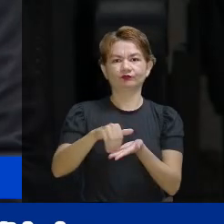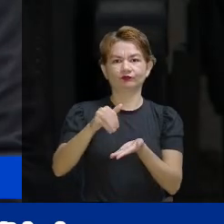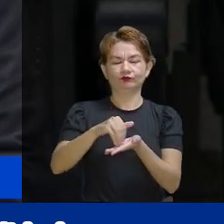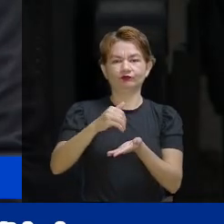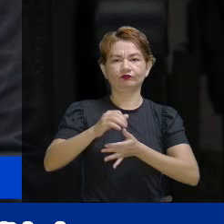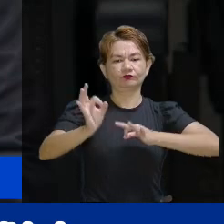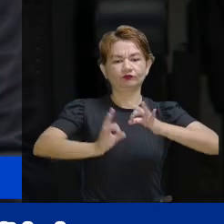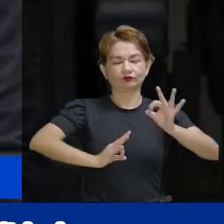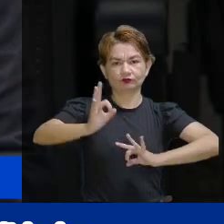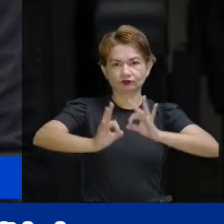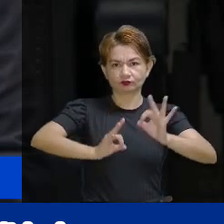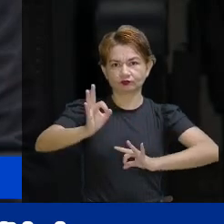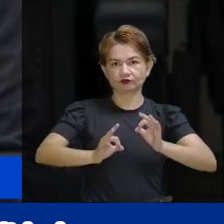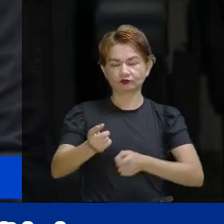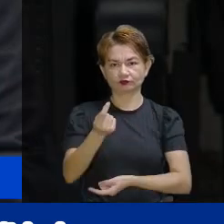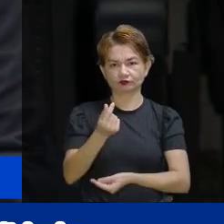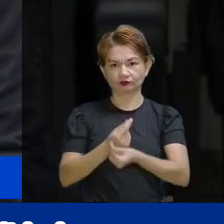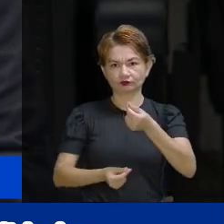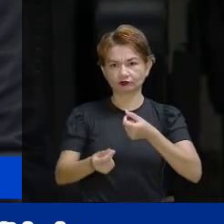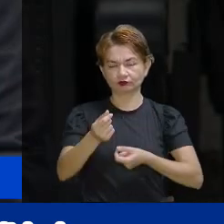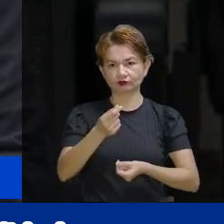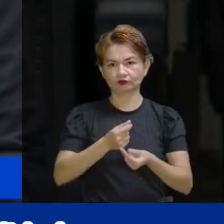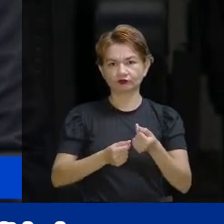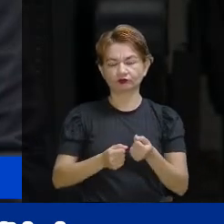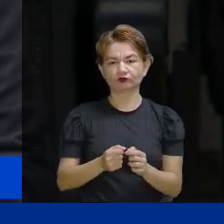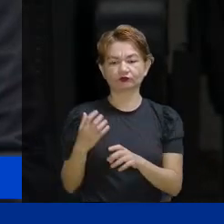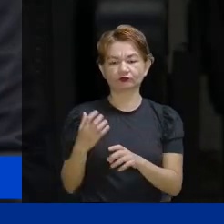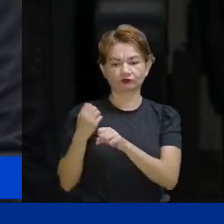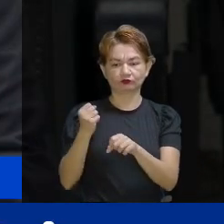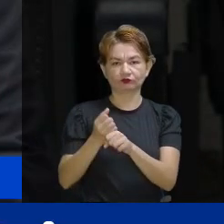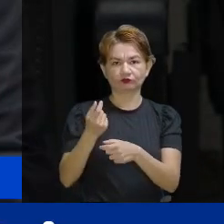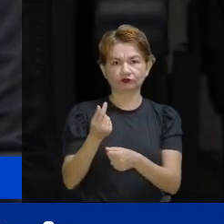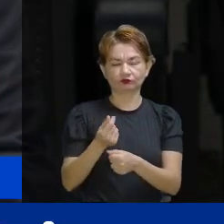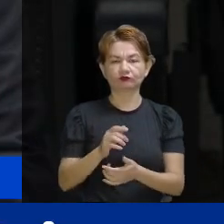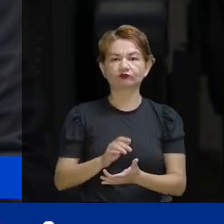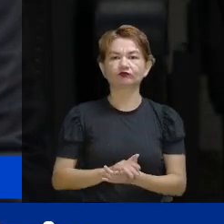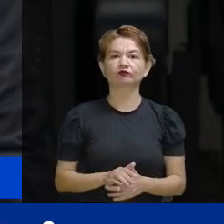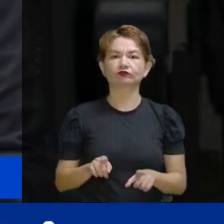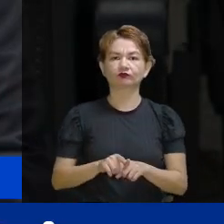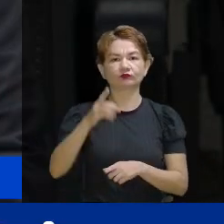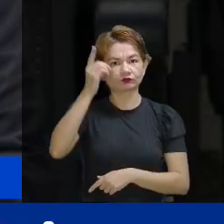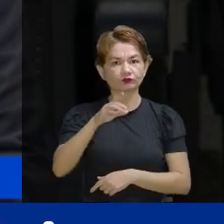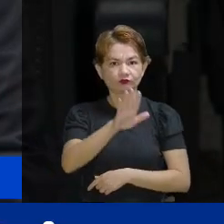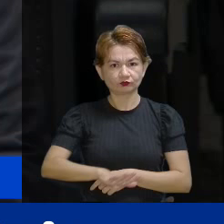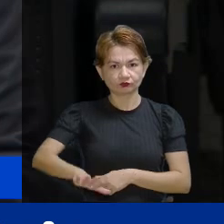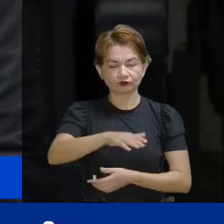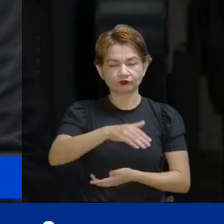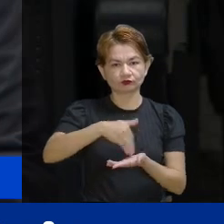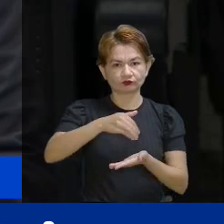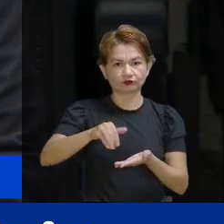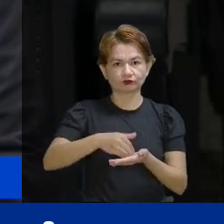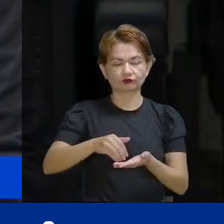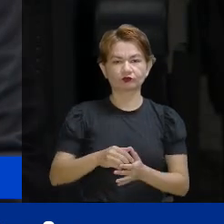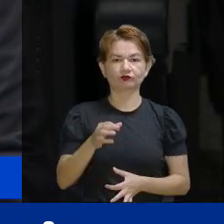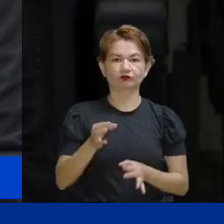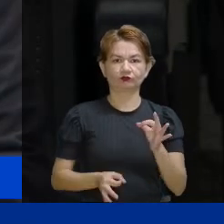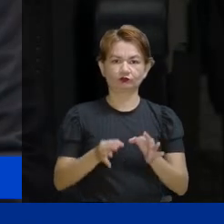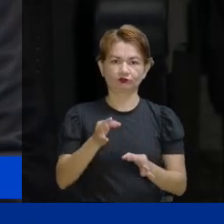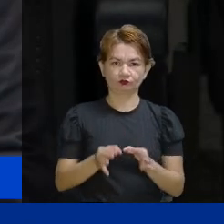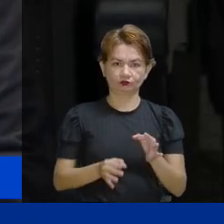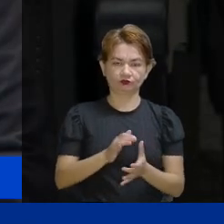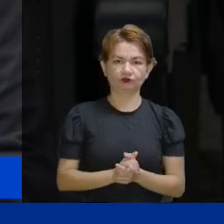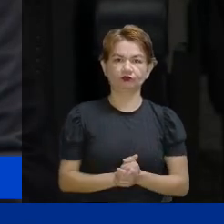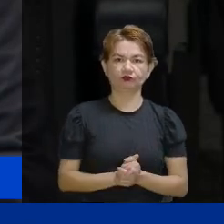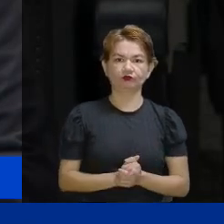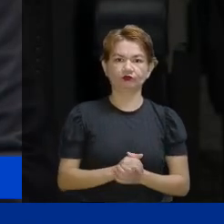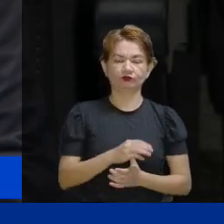de Planejamento, Orçamento, Finanças e Contabilidade, diretor-geral da Secretaria do Tribunal, nas gestões dos